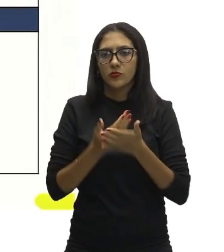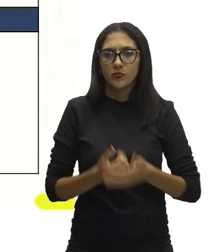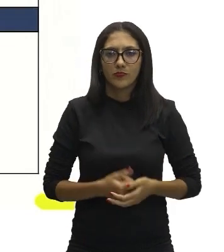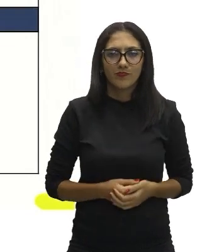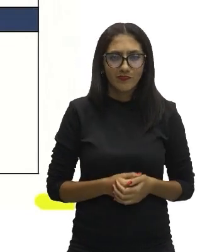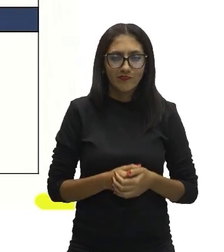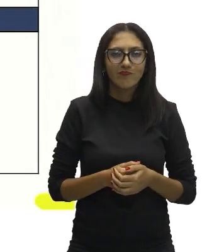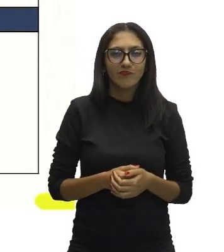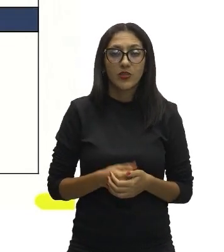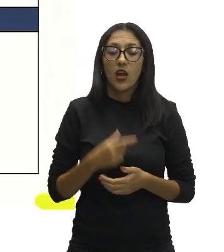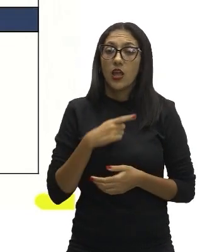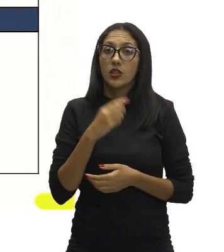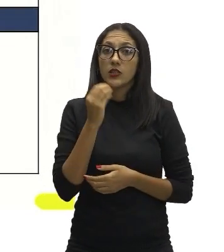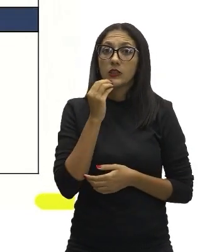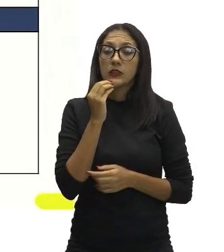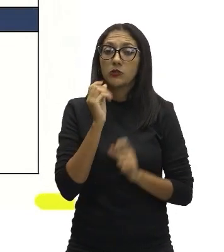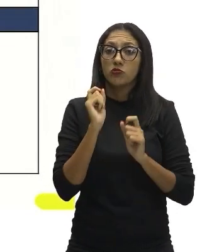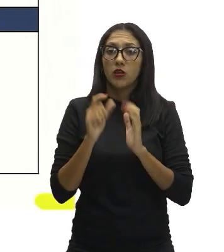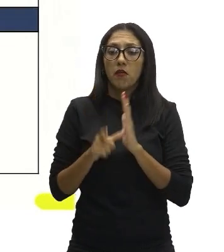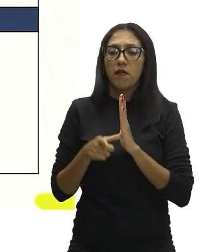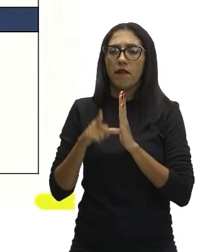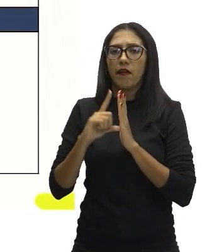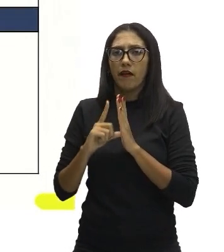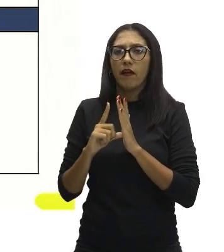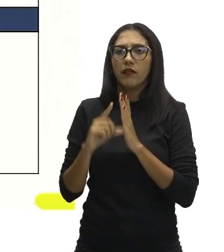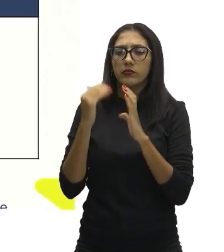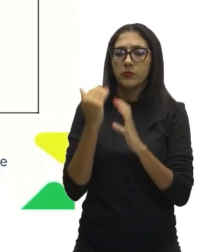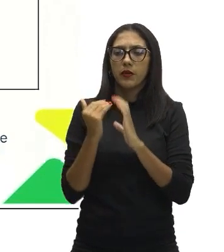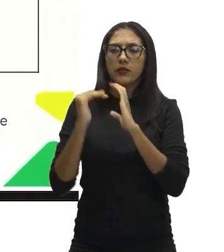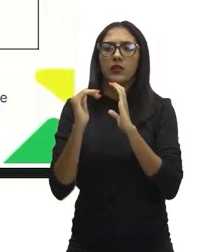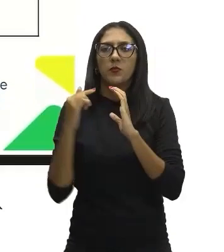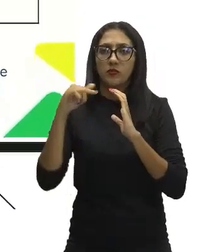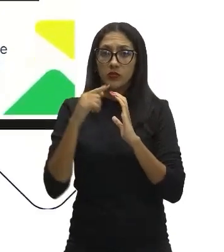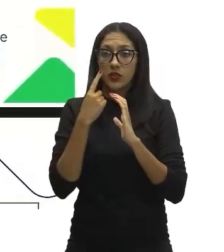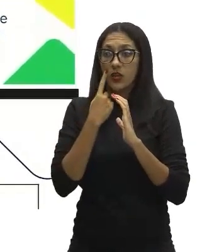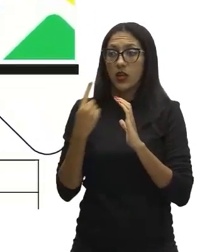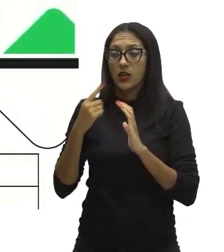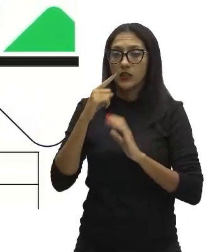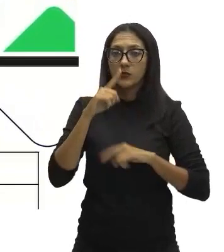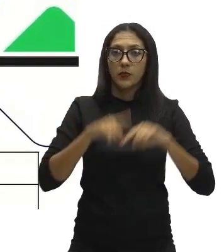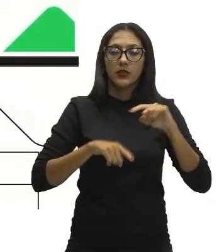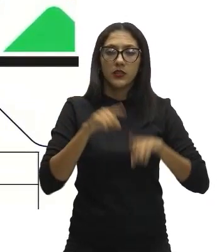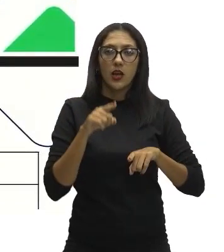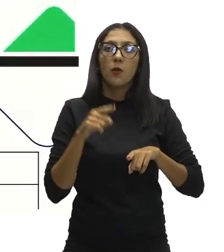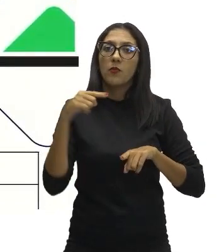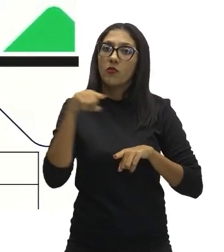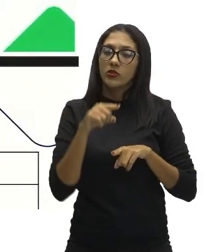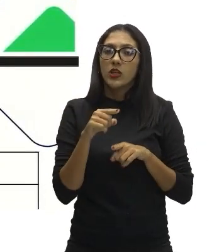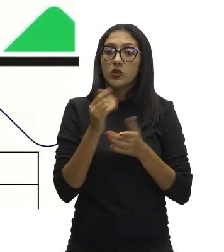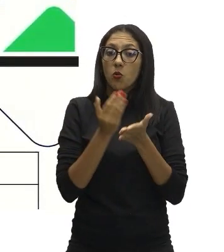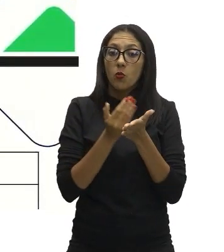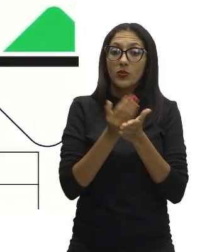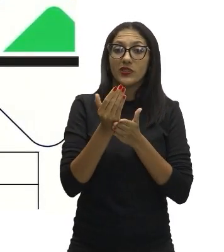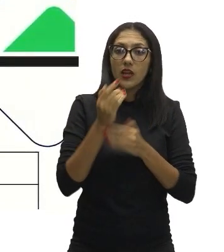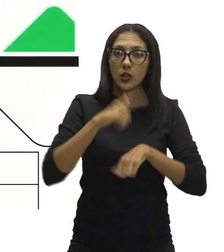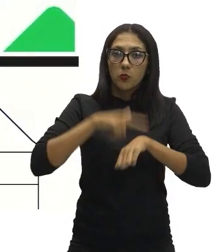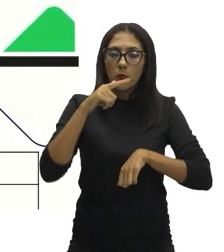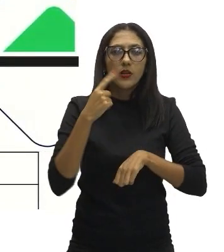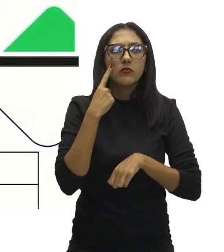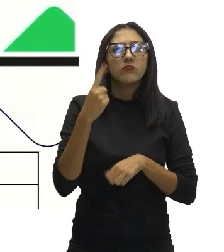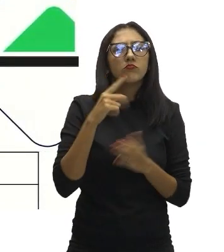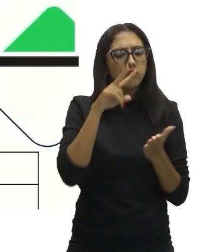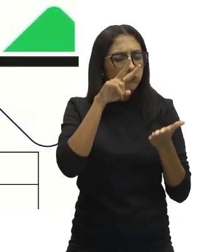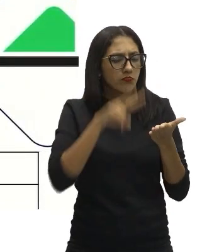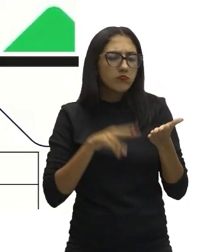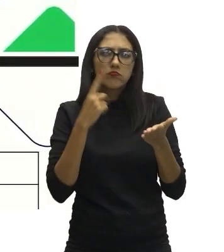antecipar esse documento para o professor para que ele realmente tenha noção desses momentos da aula, né? É muito importante que você, professor presencial, se